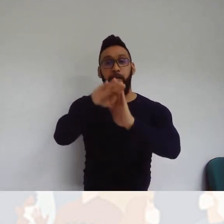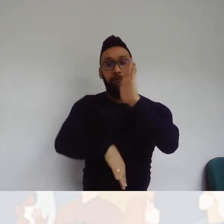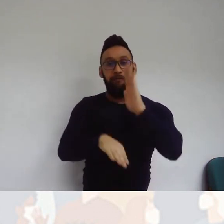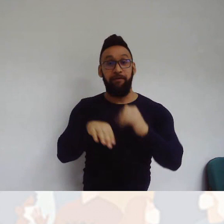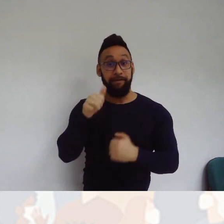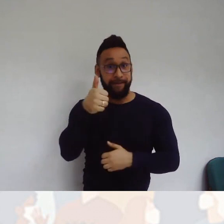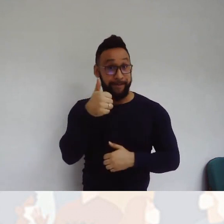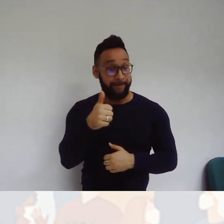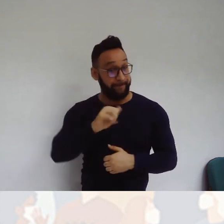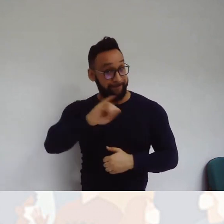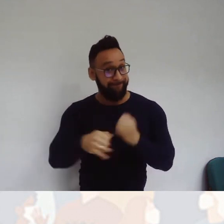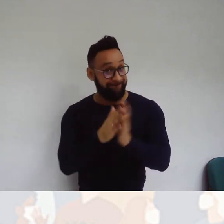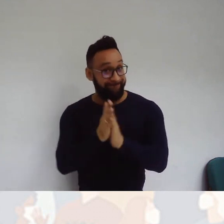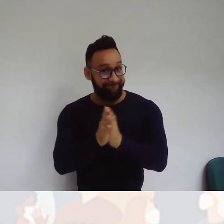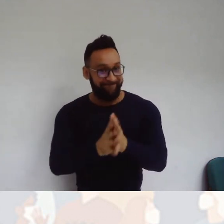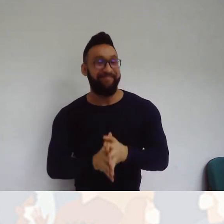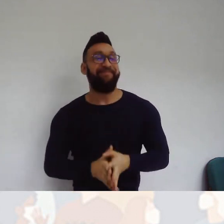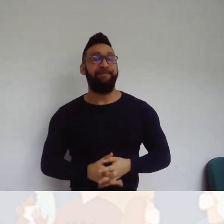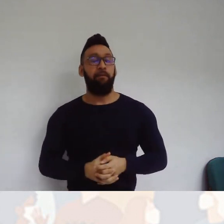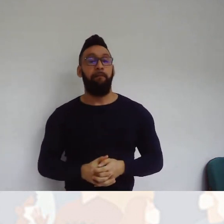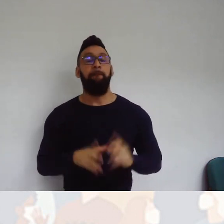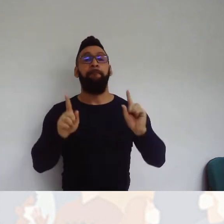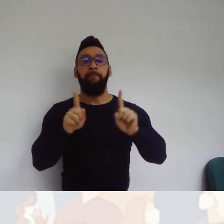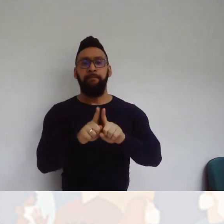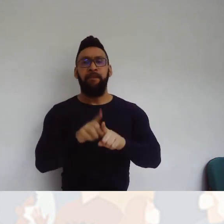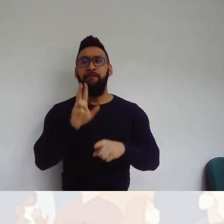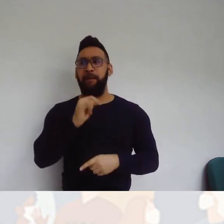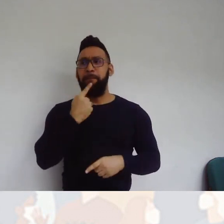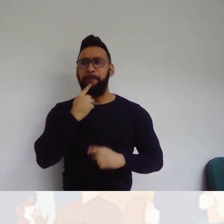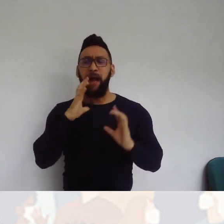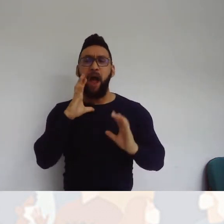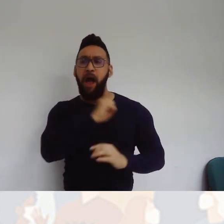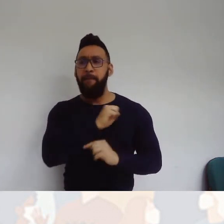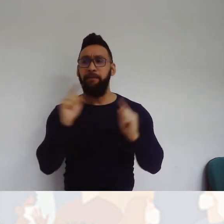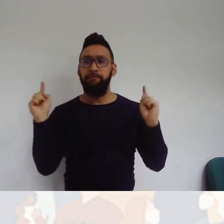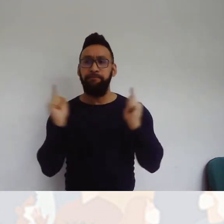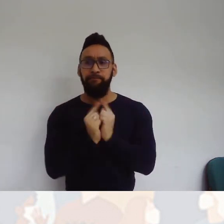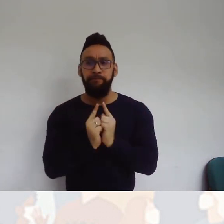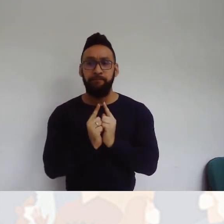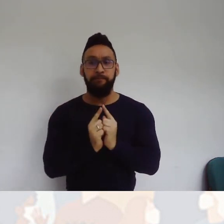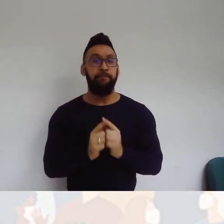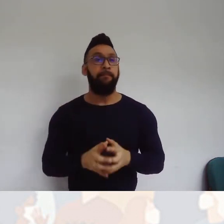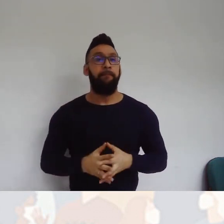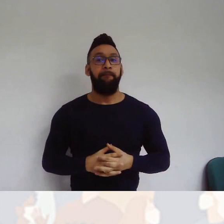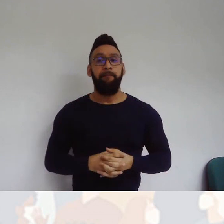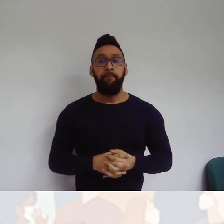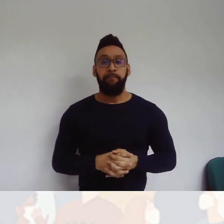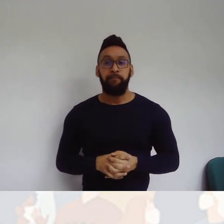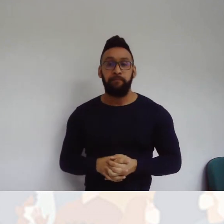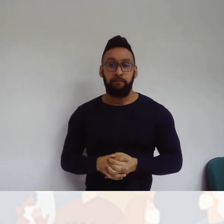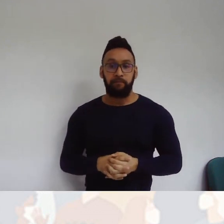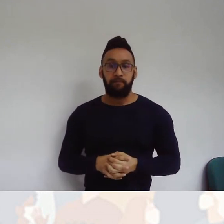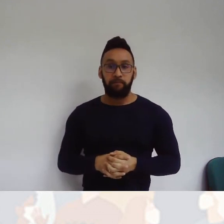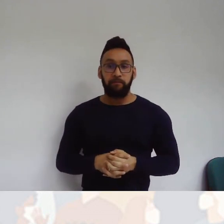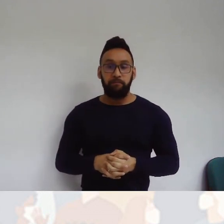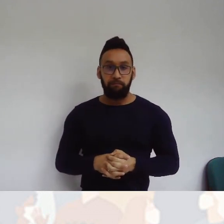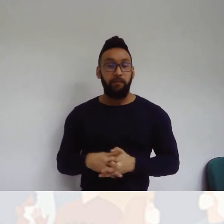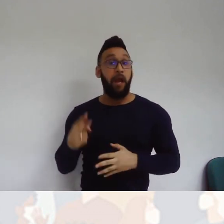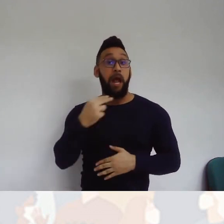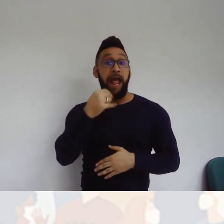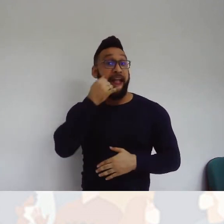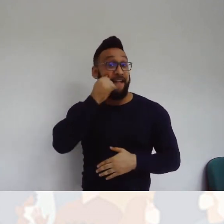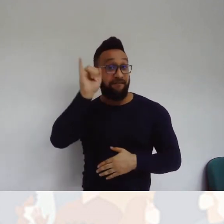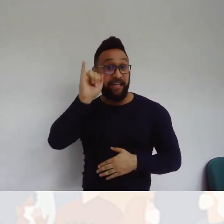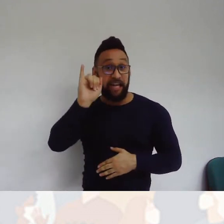desconto. Tá? Então, assim, a gente vai tentar fazer algo bem breve. Tá? Só um instantinho. Por não. Gente, só para avisar que vocês não saiam, que a gente quer fazer